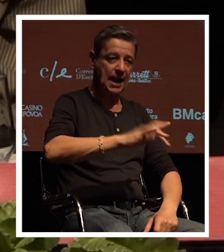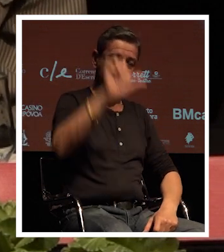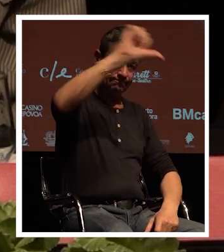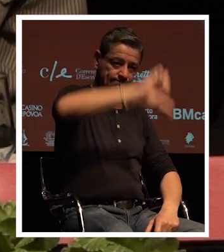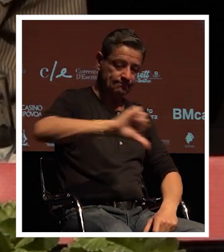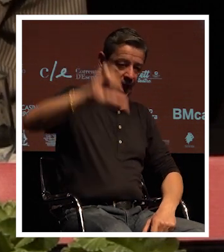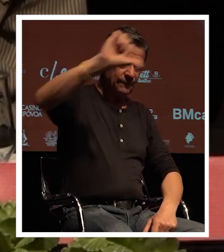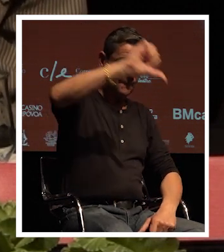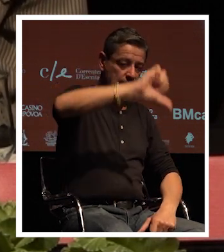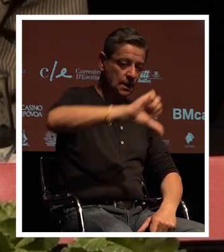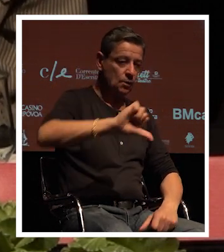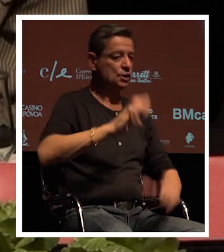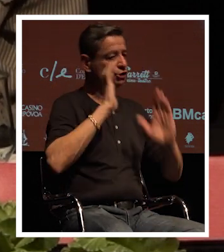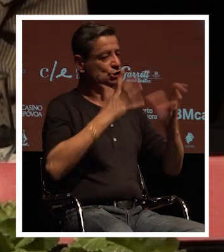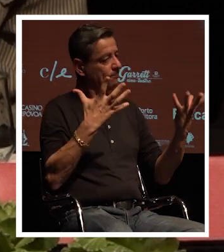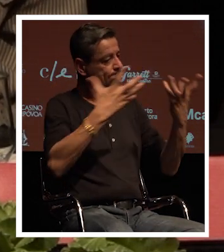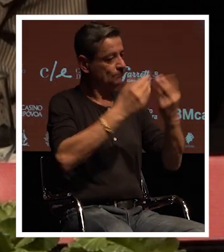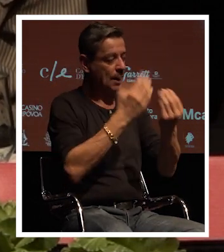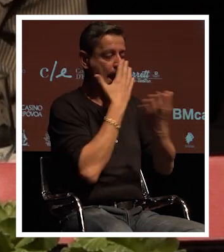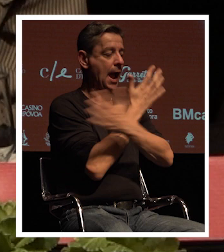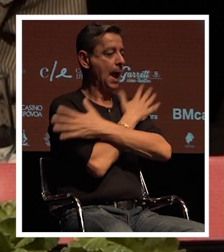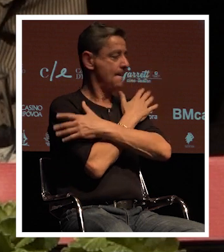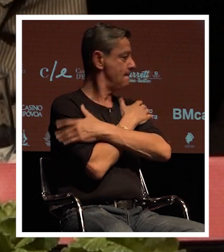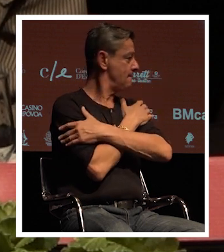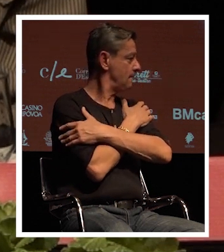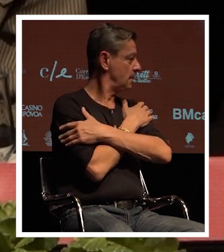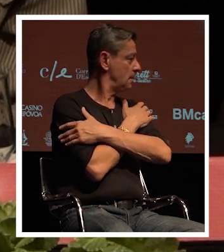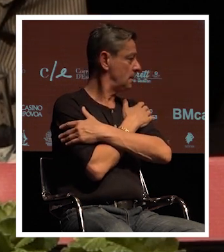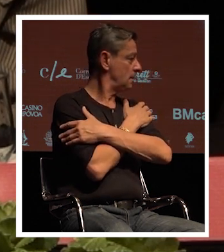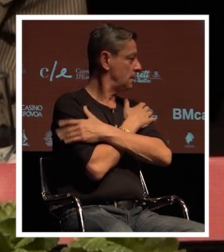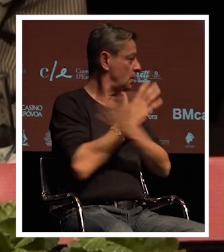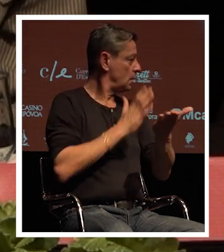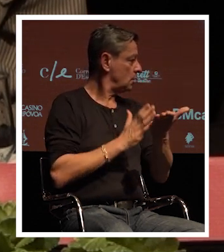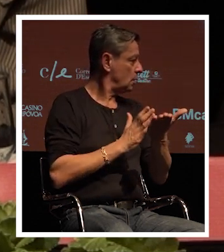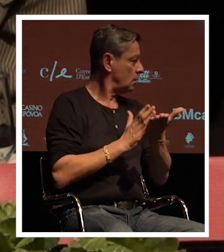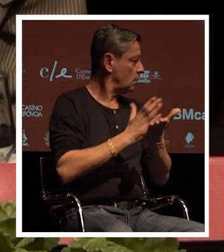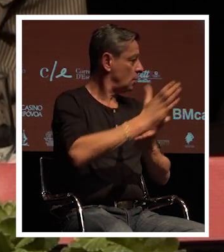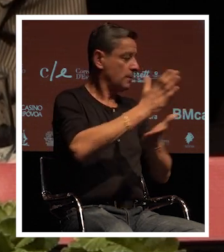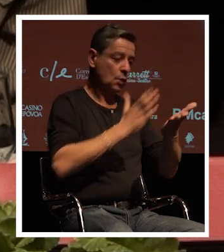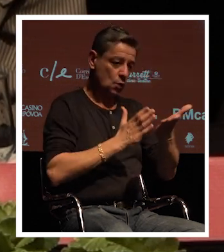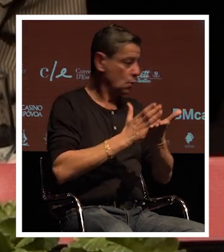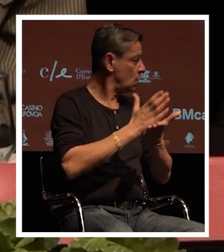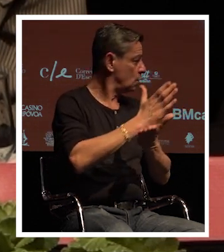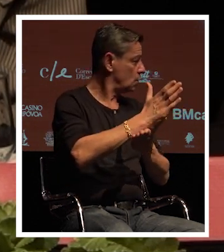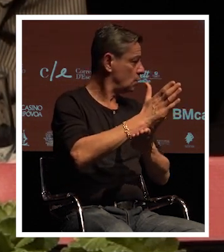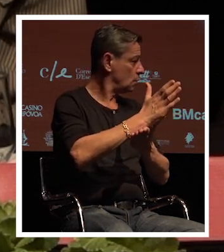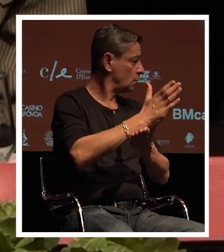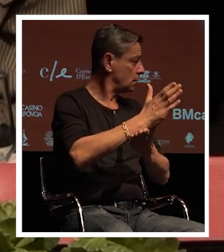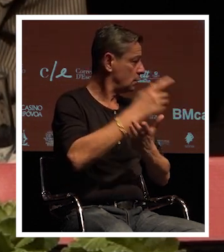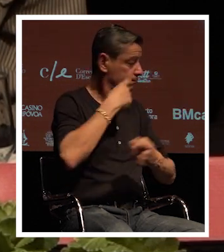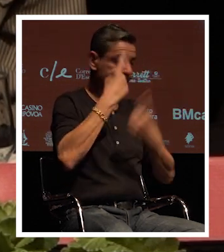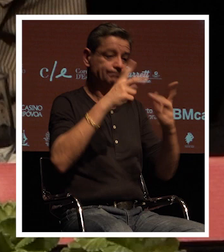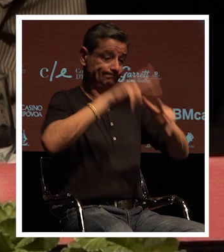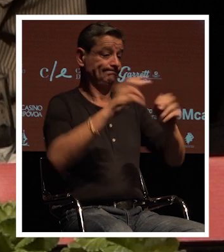já com os com os amigos americanos que chegaram continuaram de facto Esse regime de deportação para as ilhas do